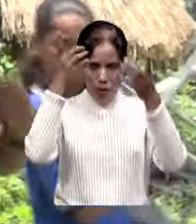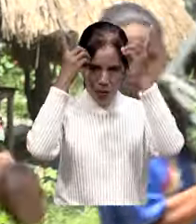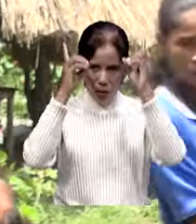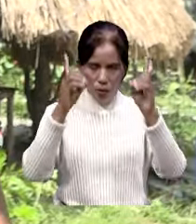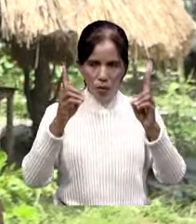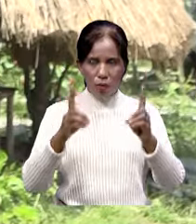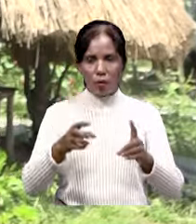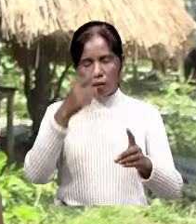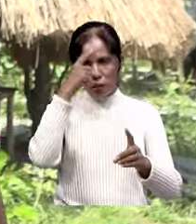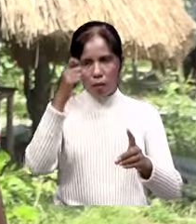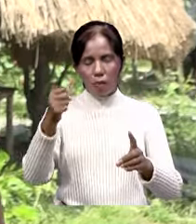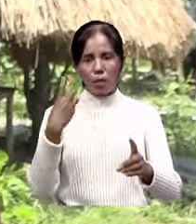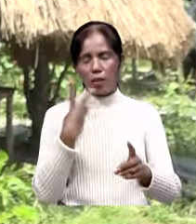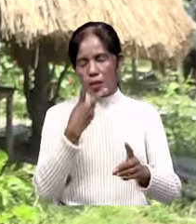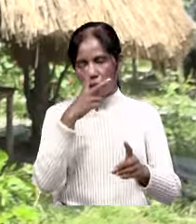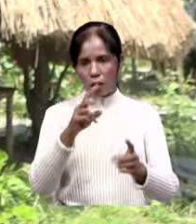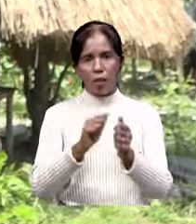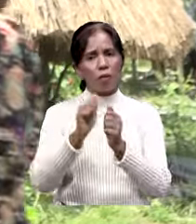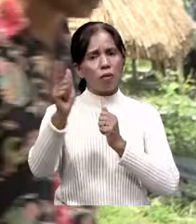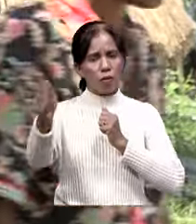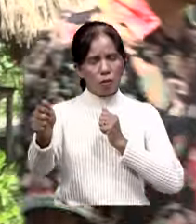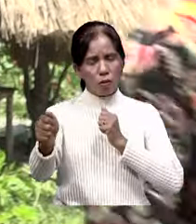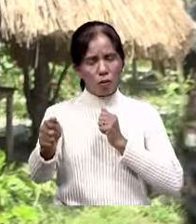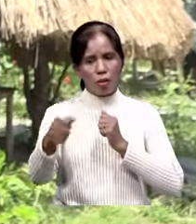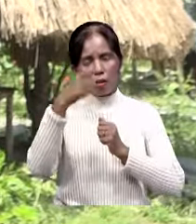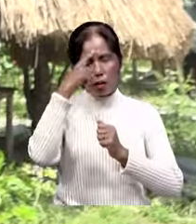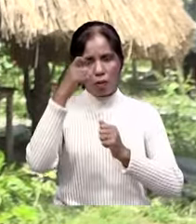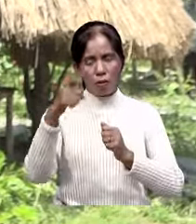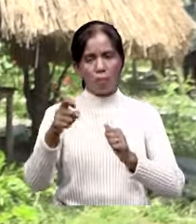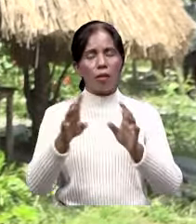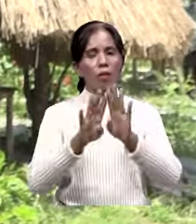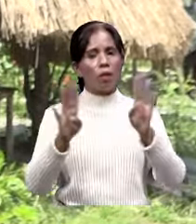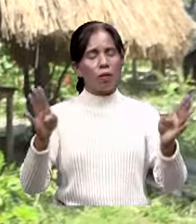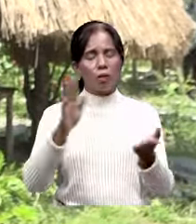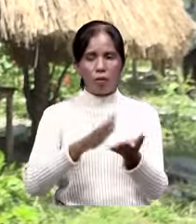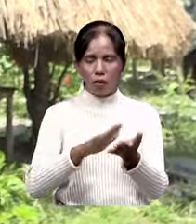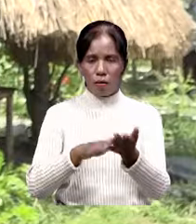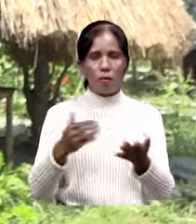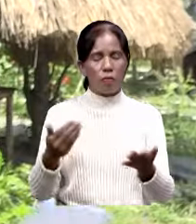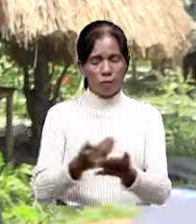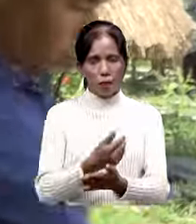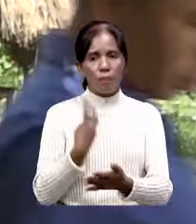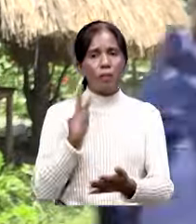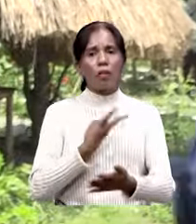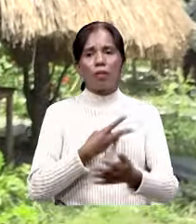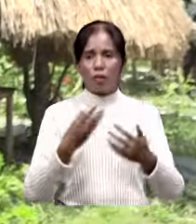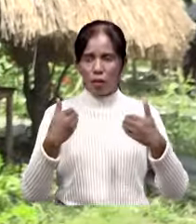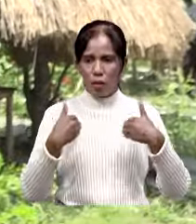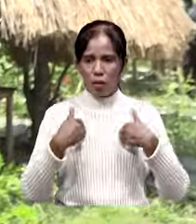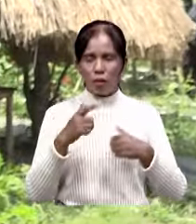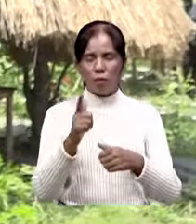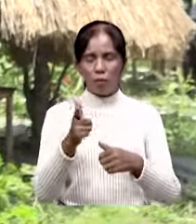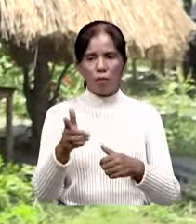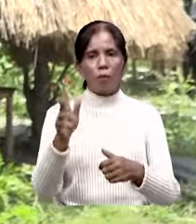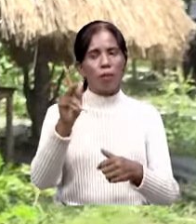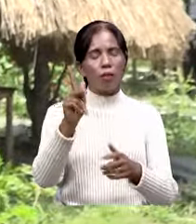Hora zaun tamba ita hare ho distansi nive madok hosi idane ba to sekolah sentral neva ita iha 20 kilometros